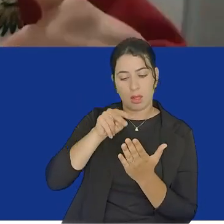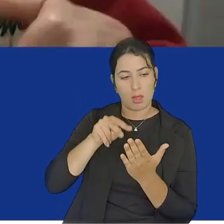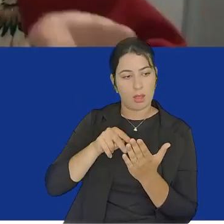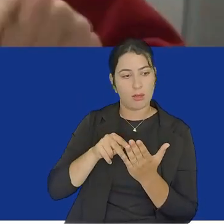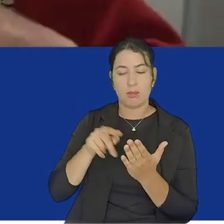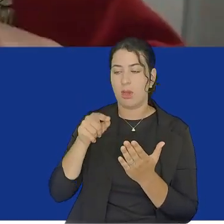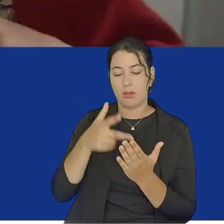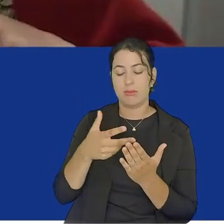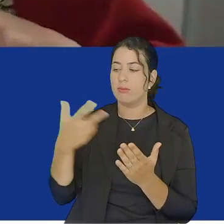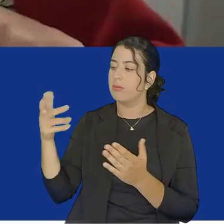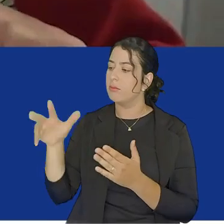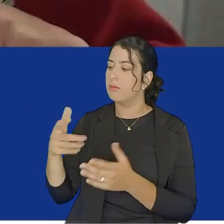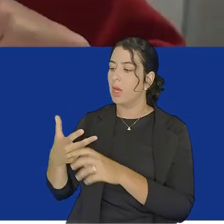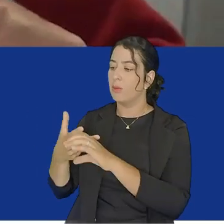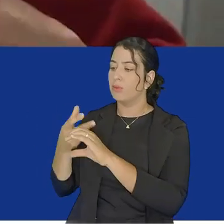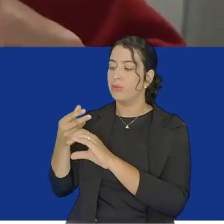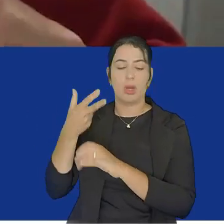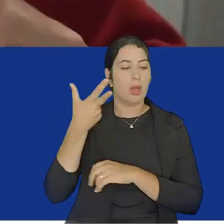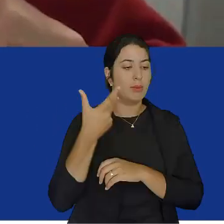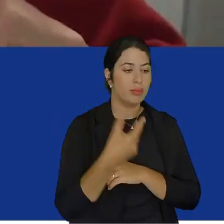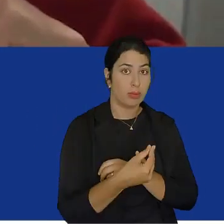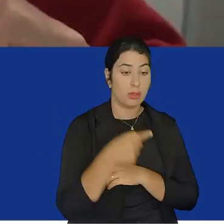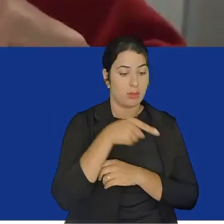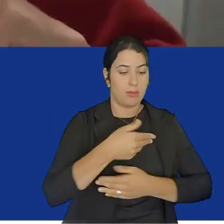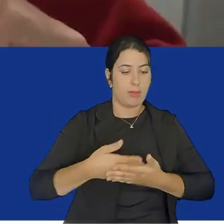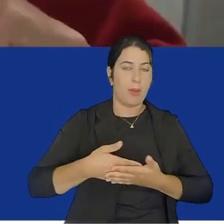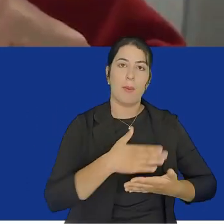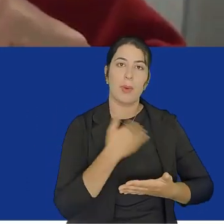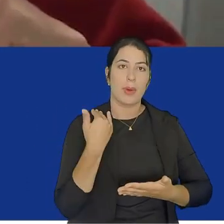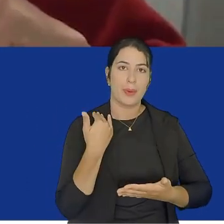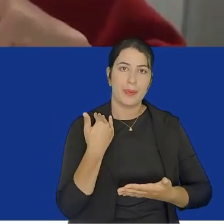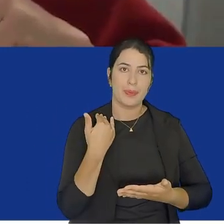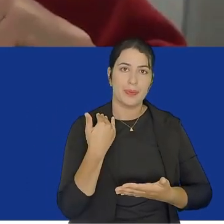aquilo que eu escrevi, 1 grama. E o bebê morreu.